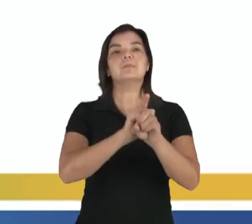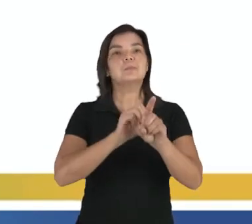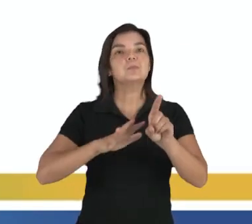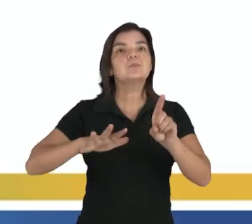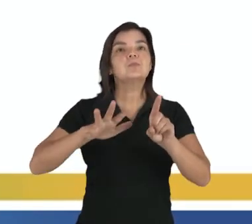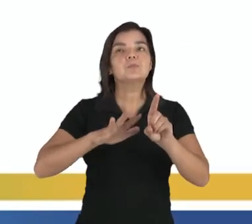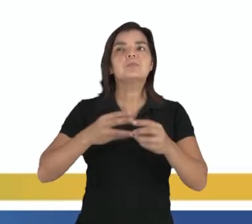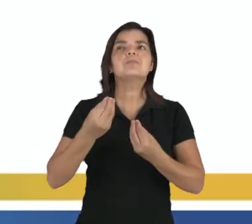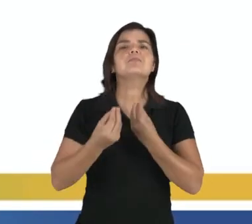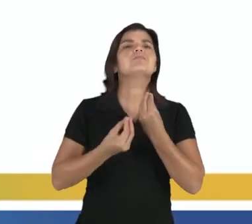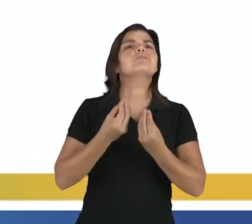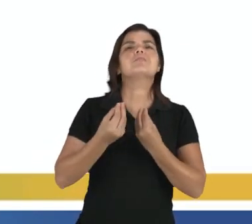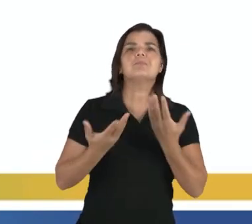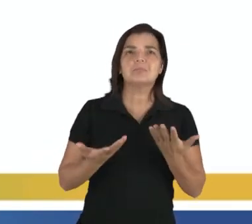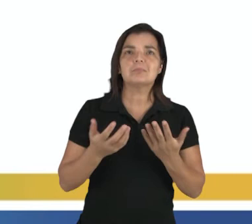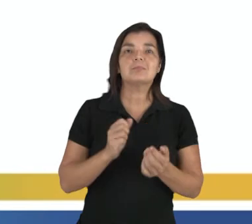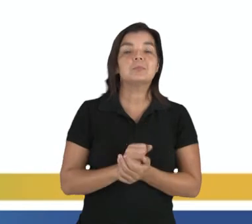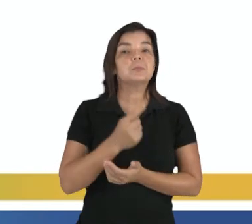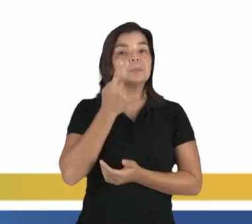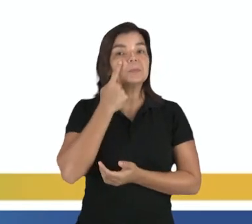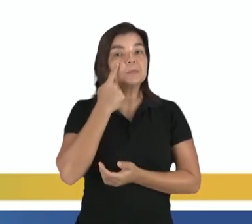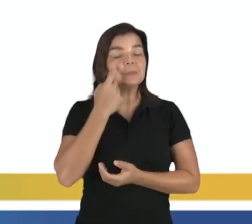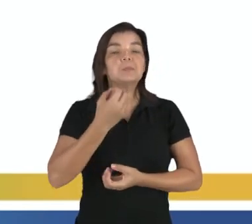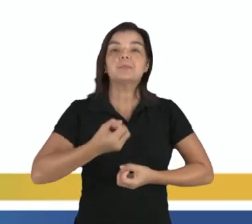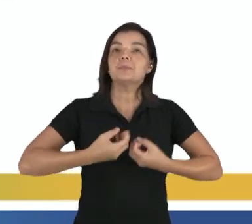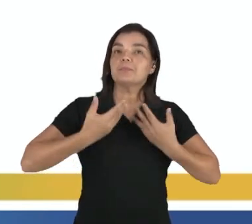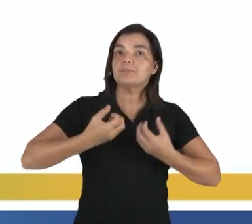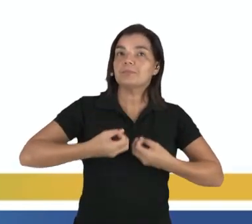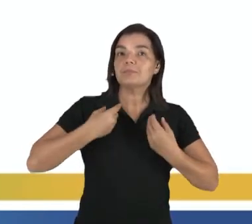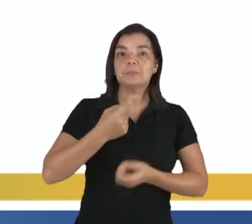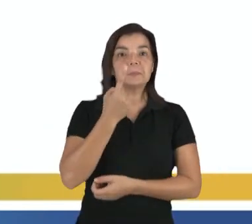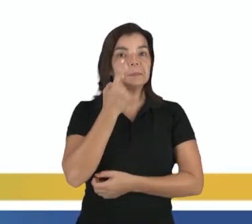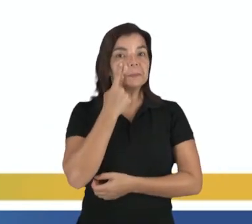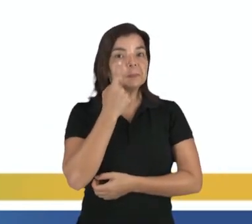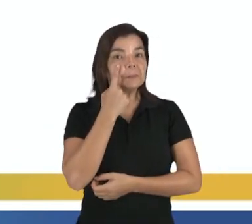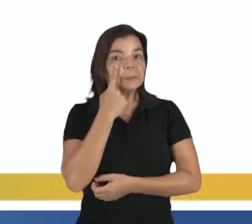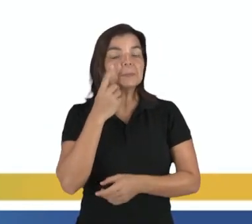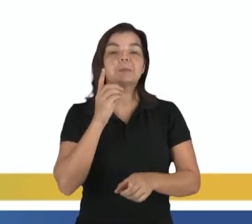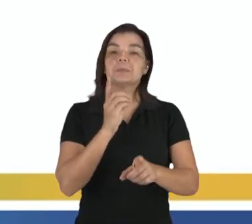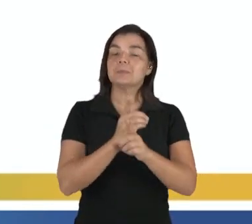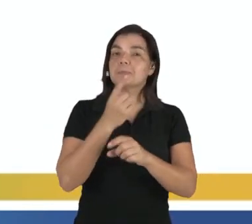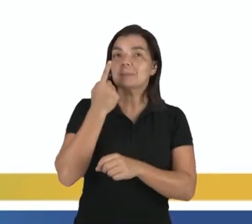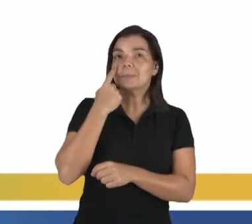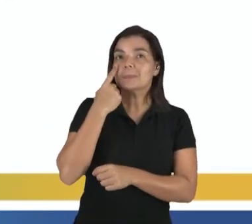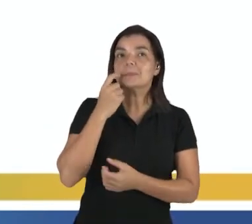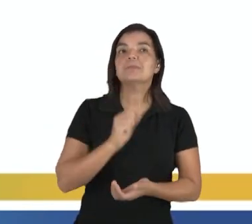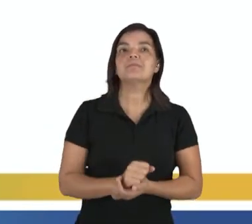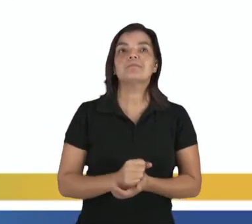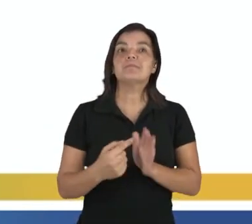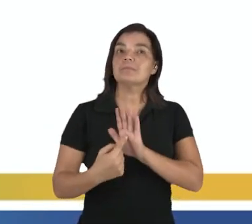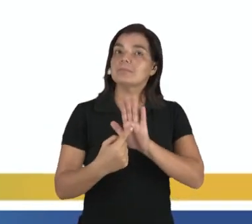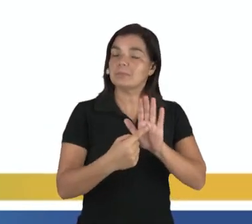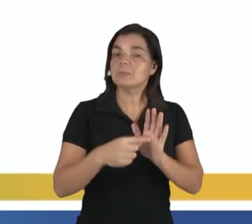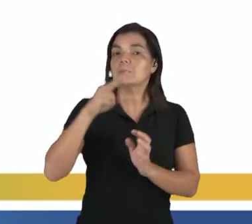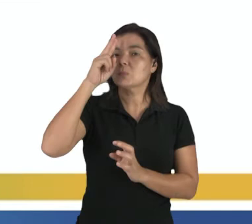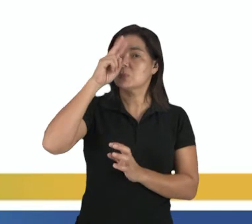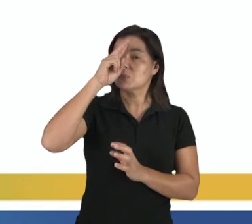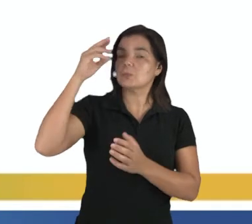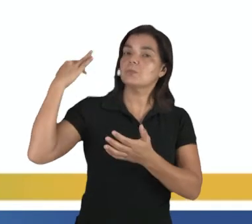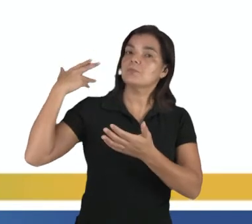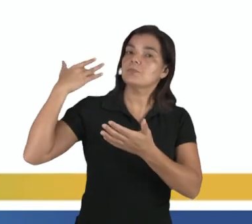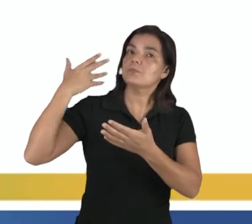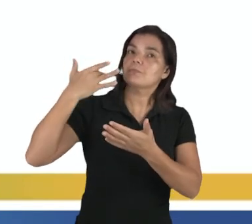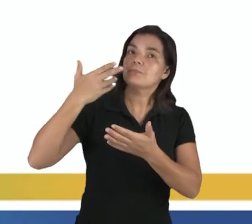sociais. O que são os valores sociais? Como visto no poema Olho por Olho, que representou um momento histórico